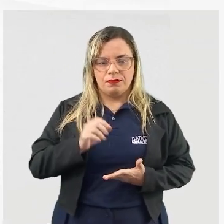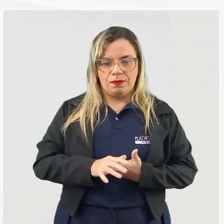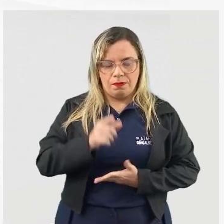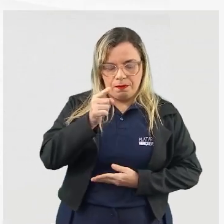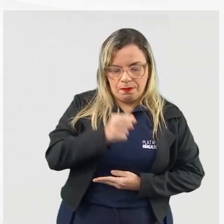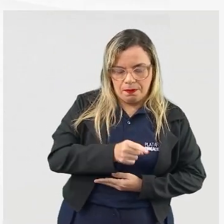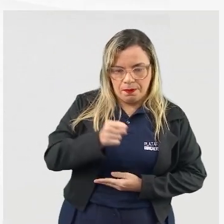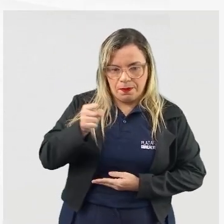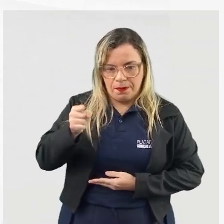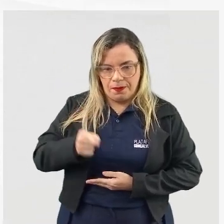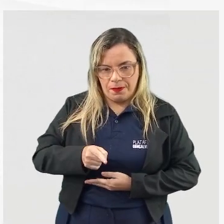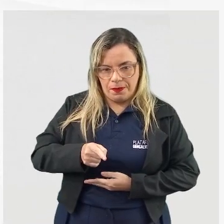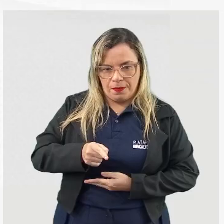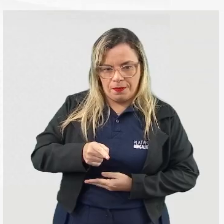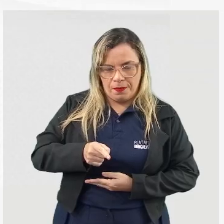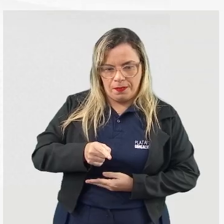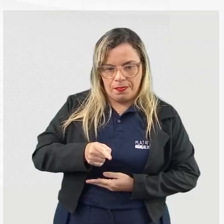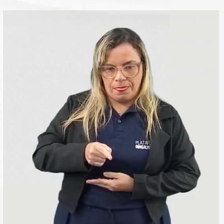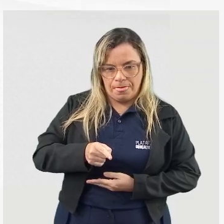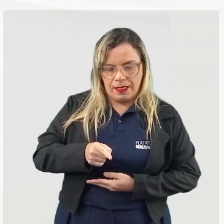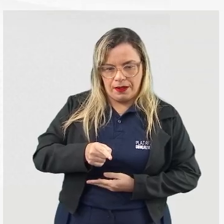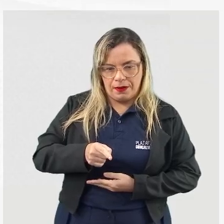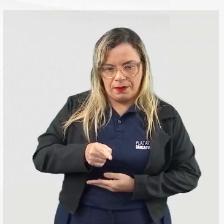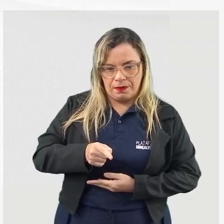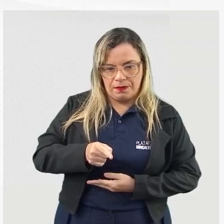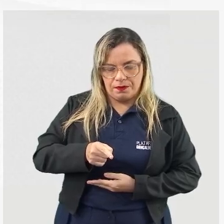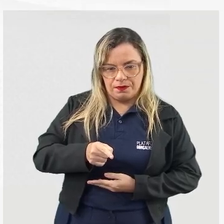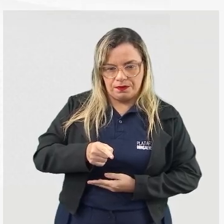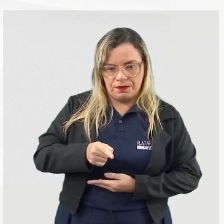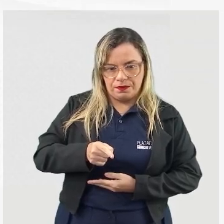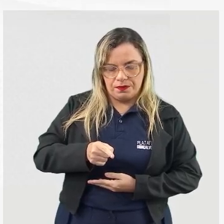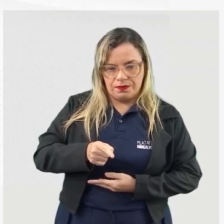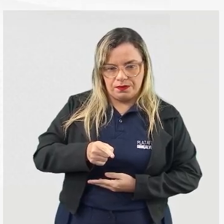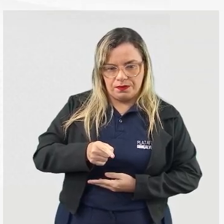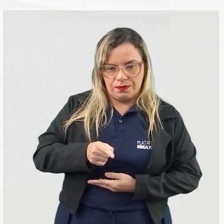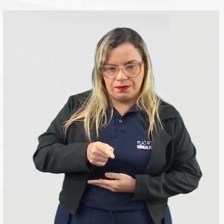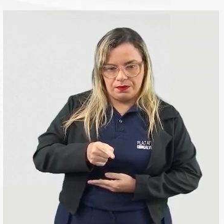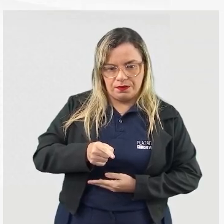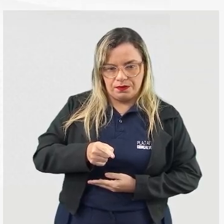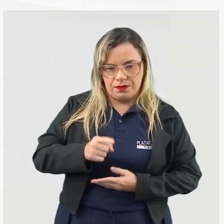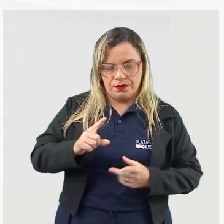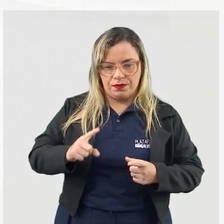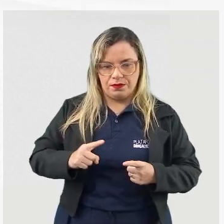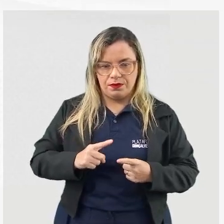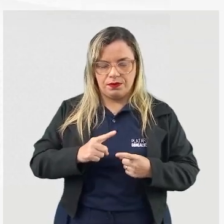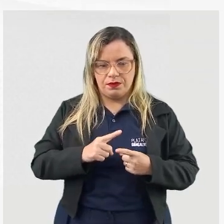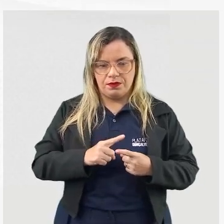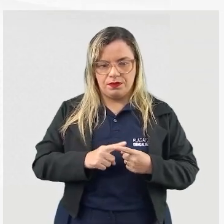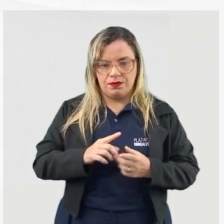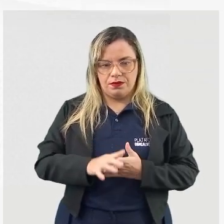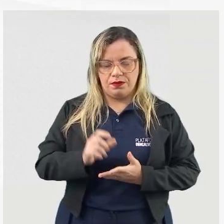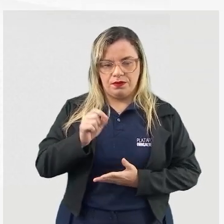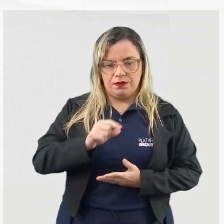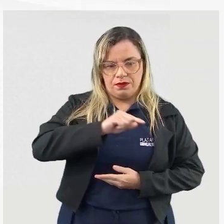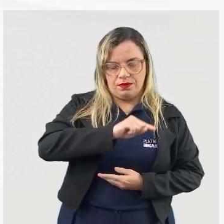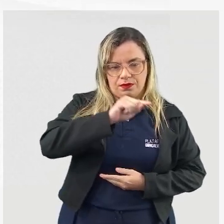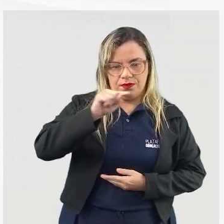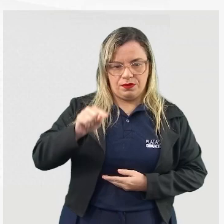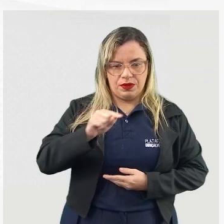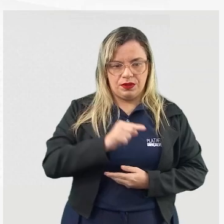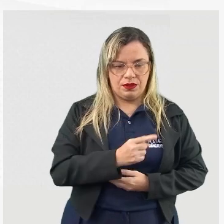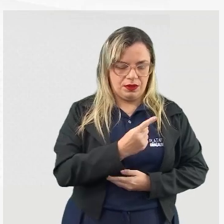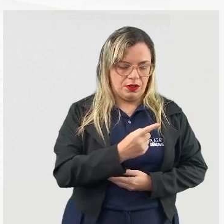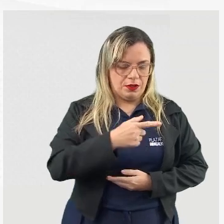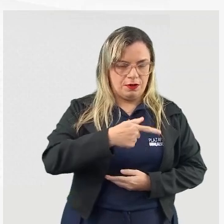0, né? Bota, e vai multiplicar 175 por